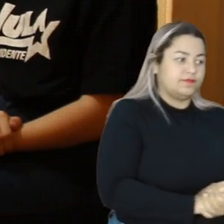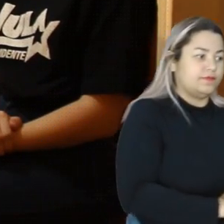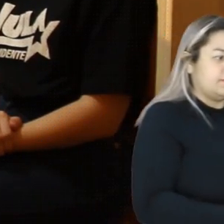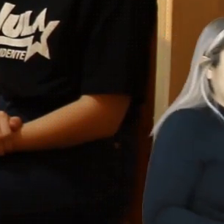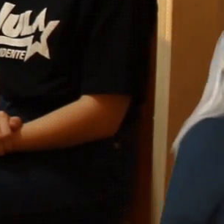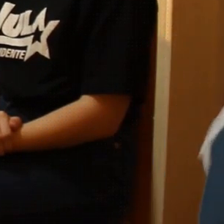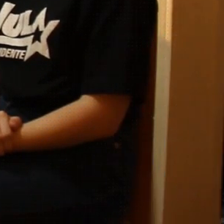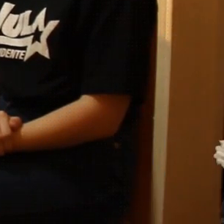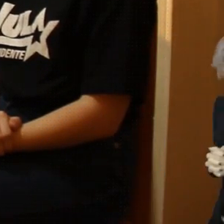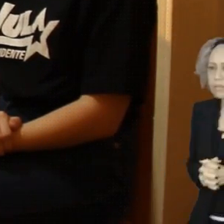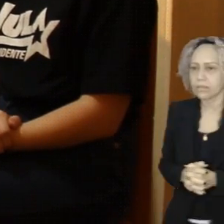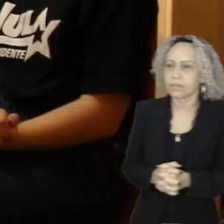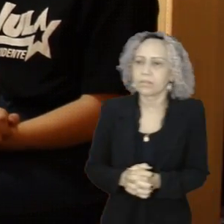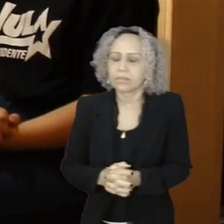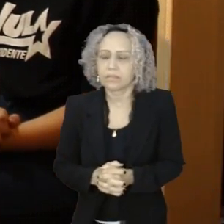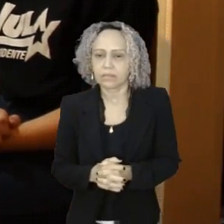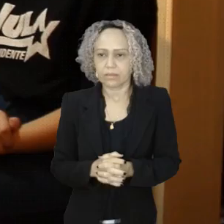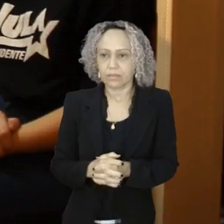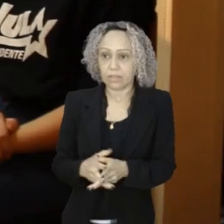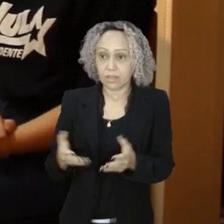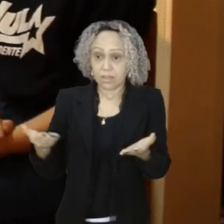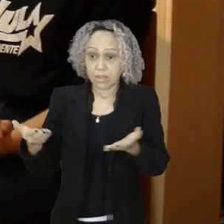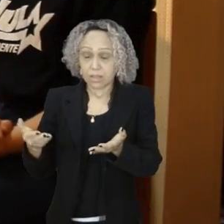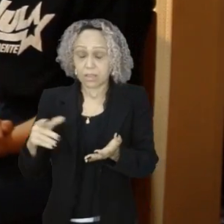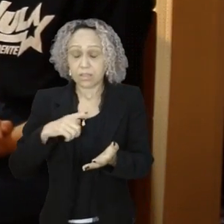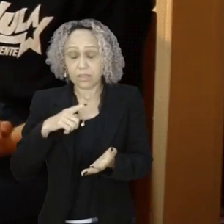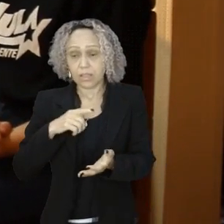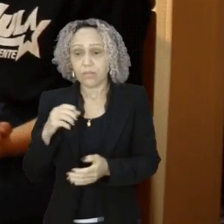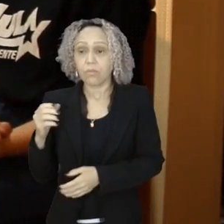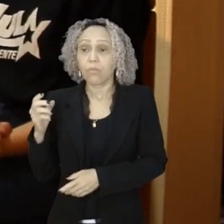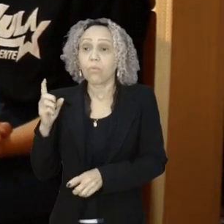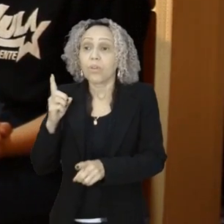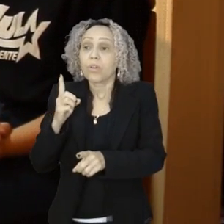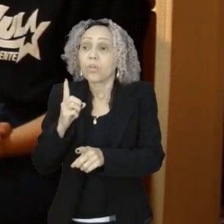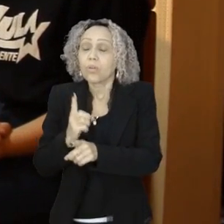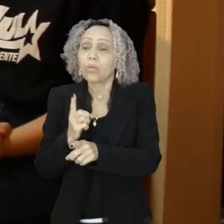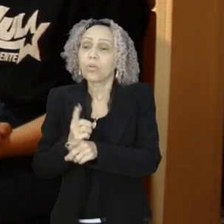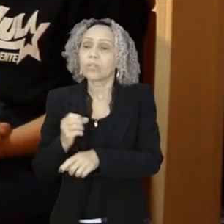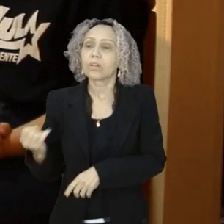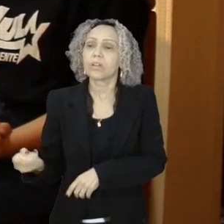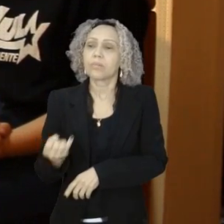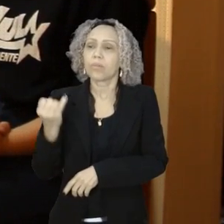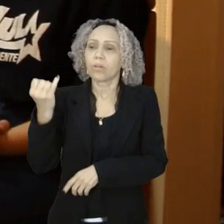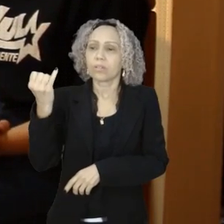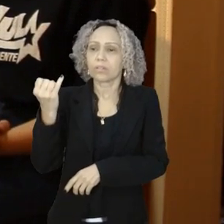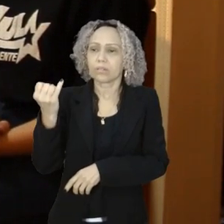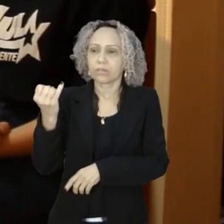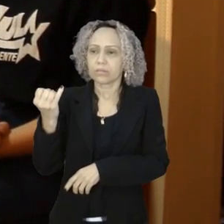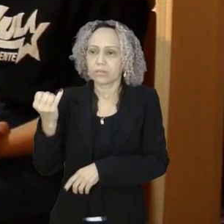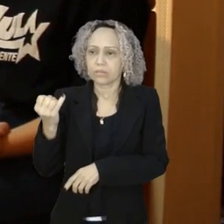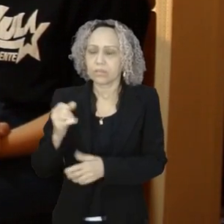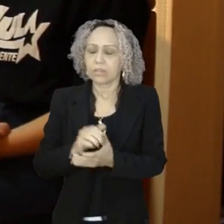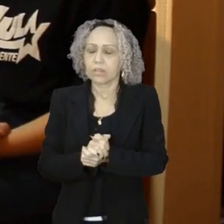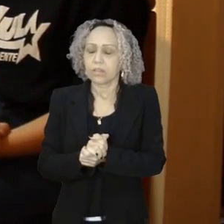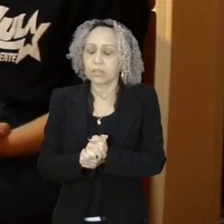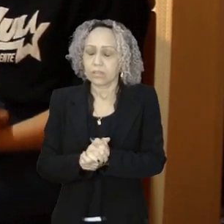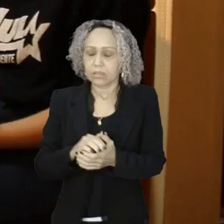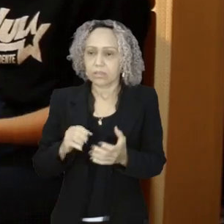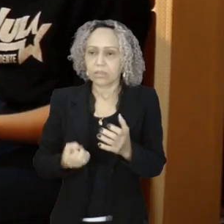Nacional aqui teve ponto importante, né? E aí é que a gente se cria uma comissão pró-PT